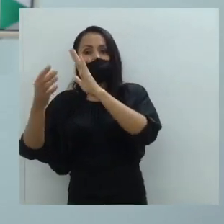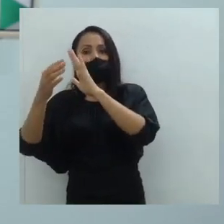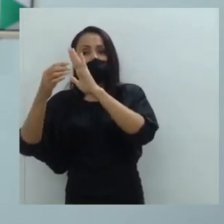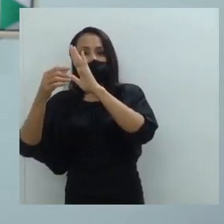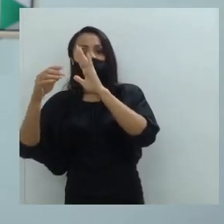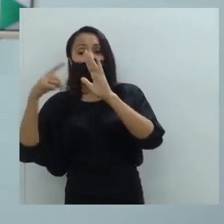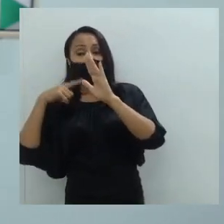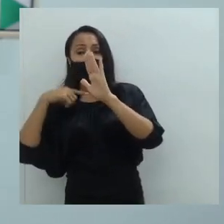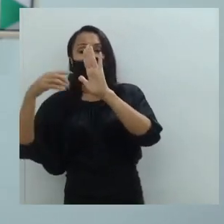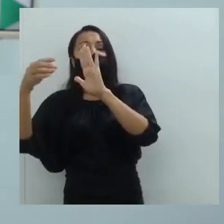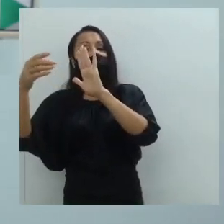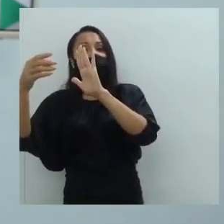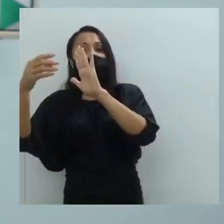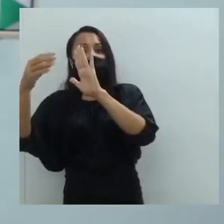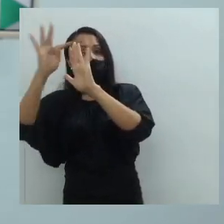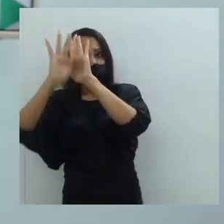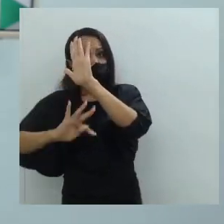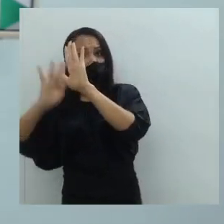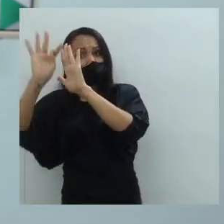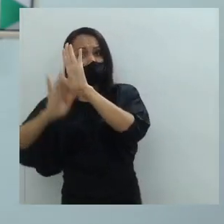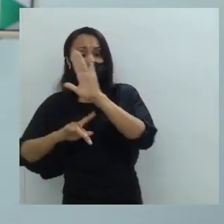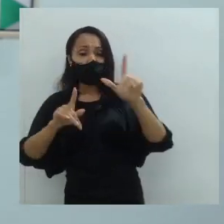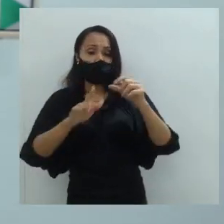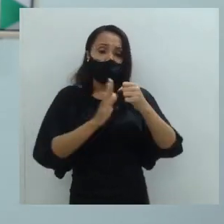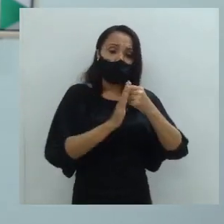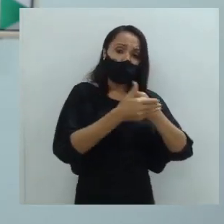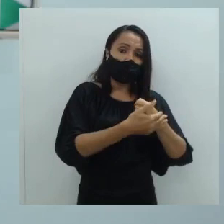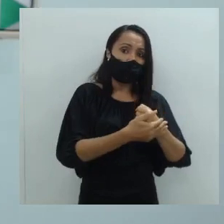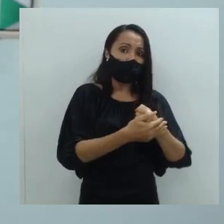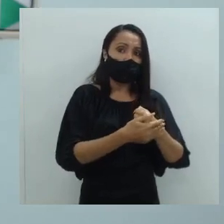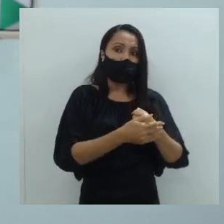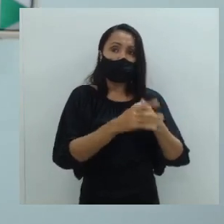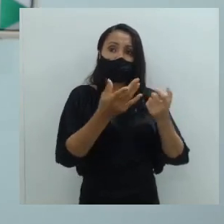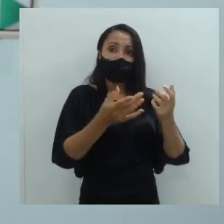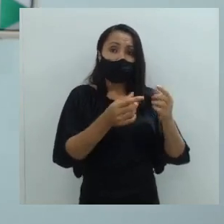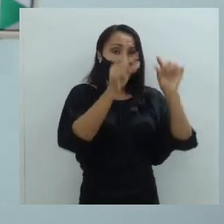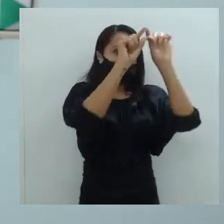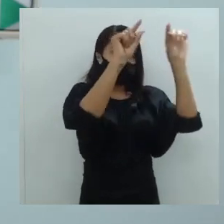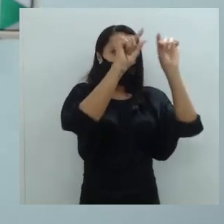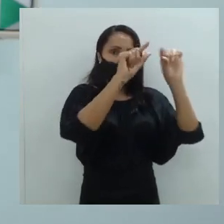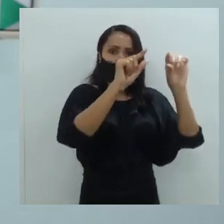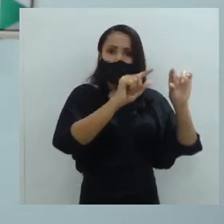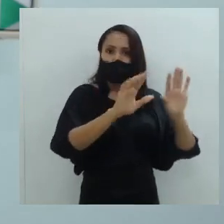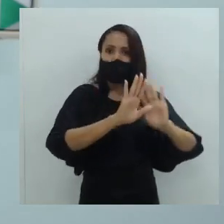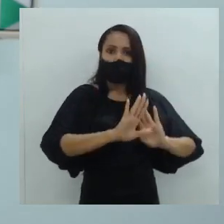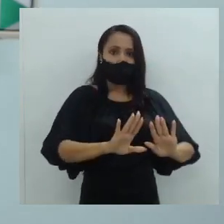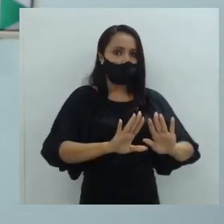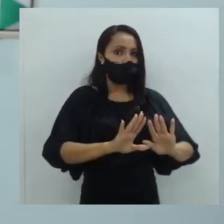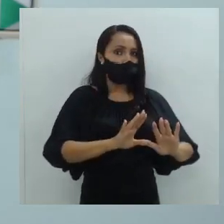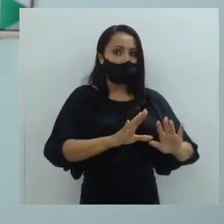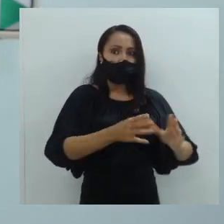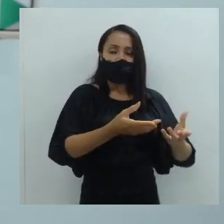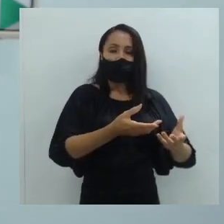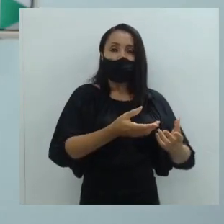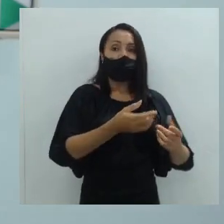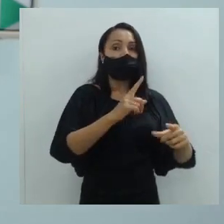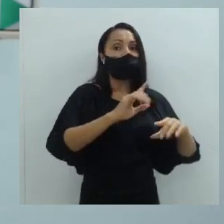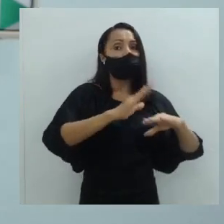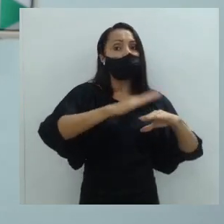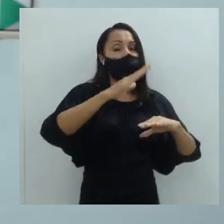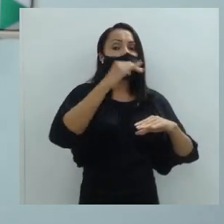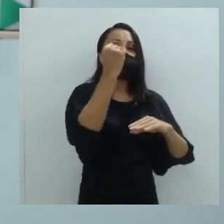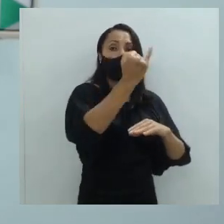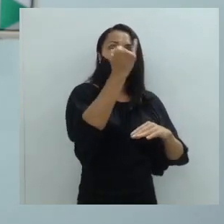implícito é aquilo que não está na superfície do texto, ou seja, é aquilo que não foi dito, mas é tão importante, às